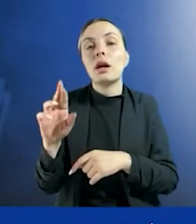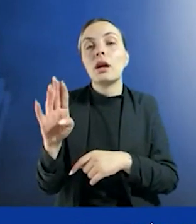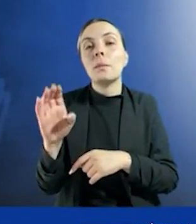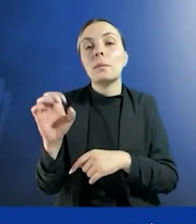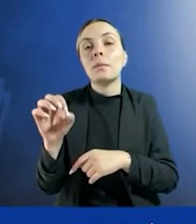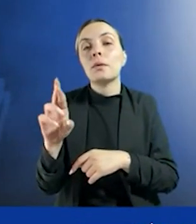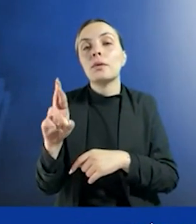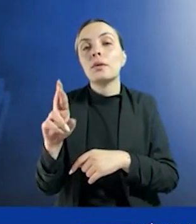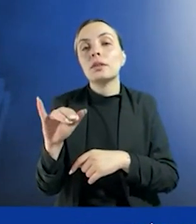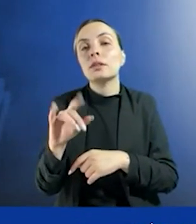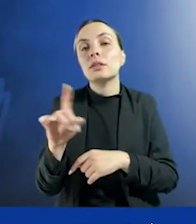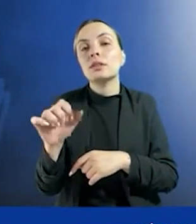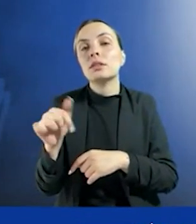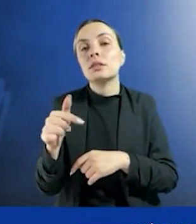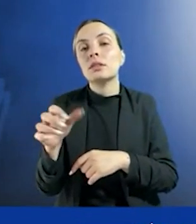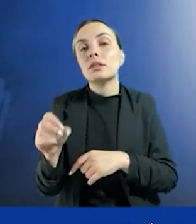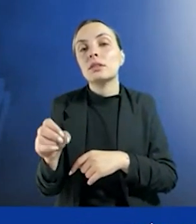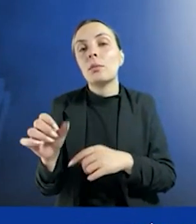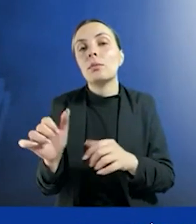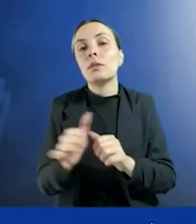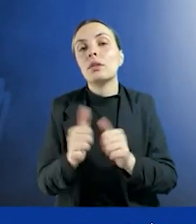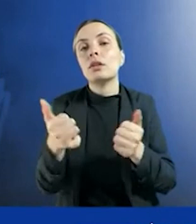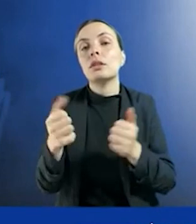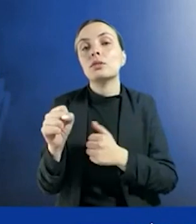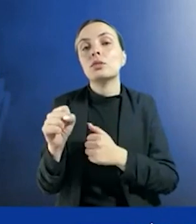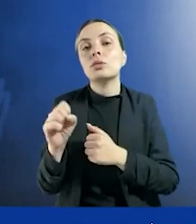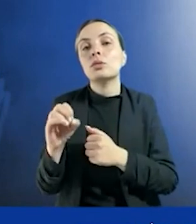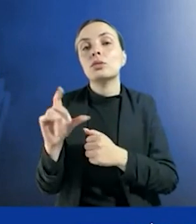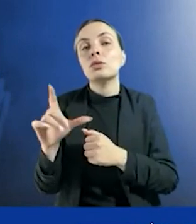Melhorando o solo desta forma,